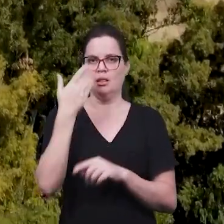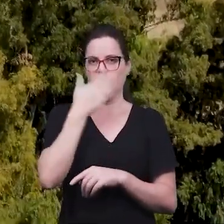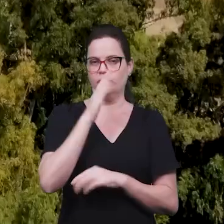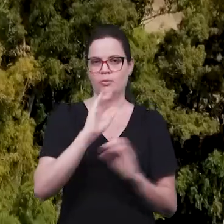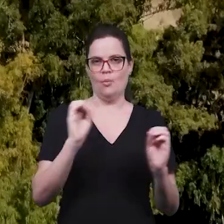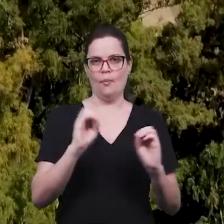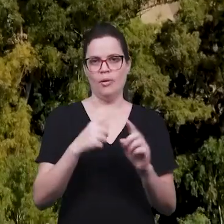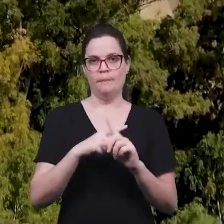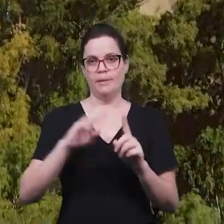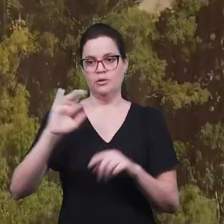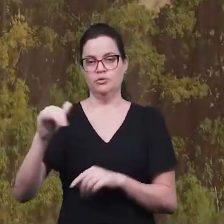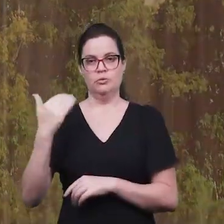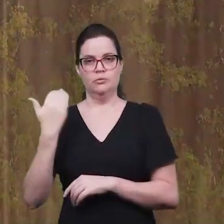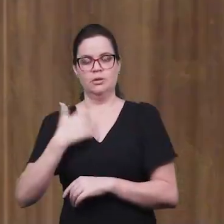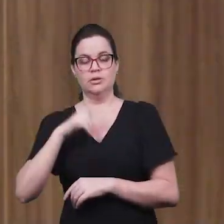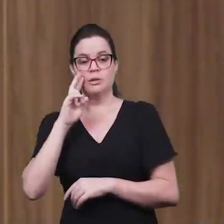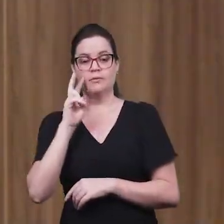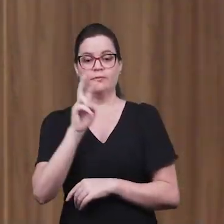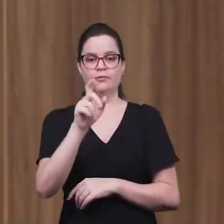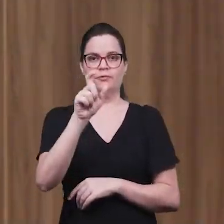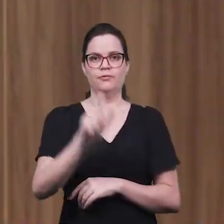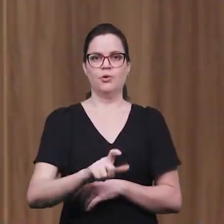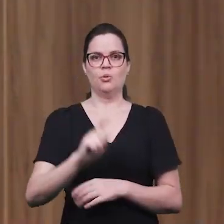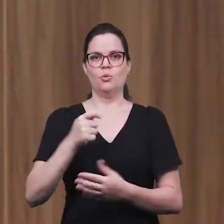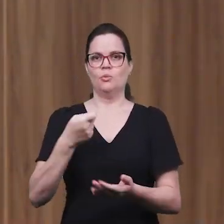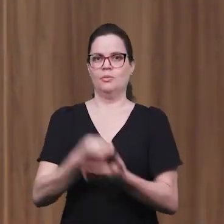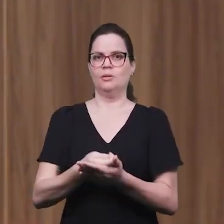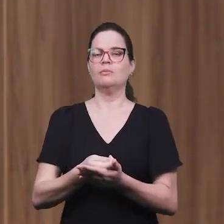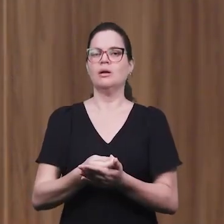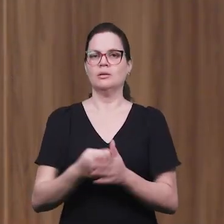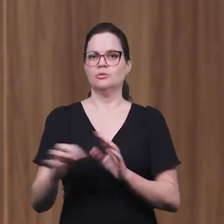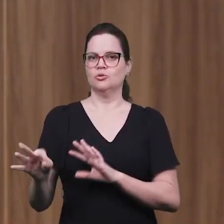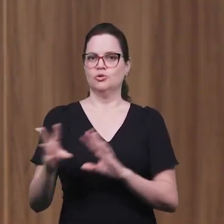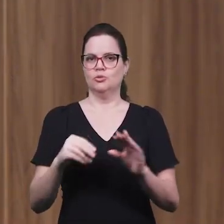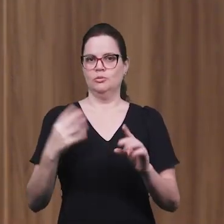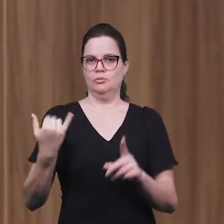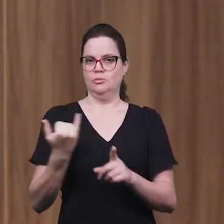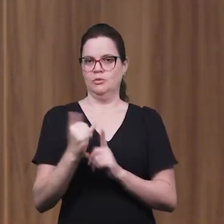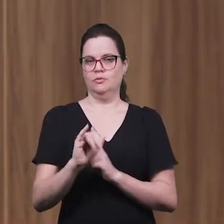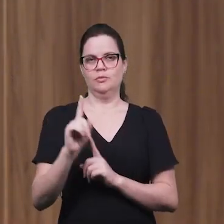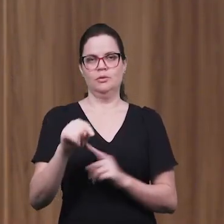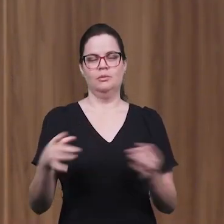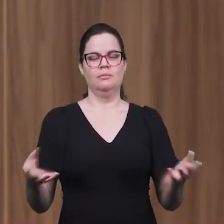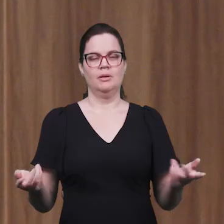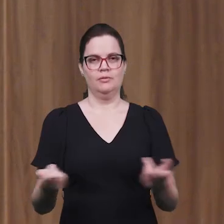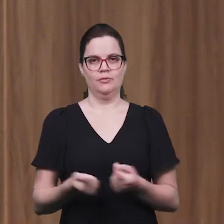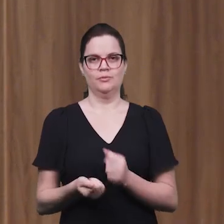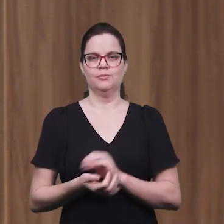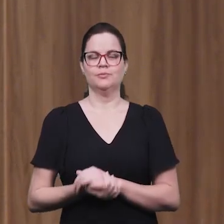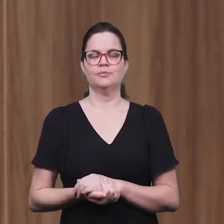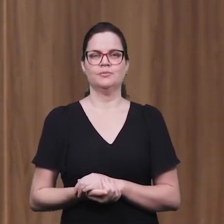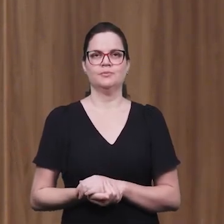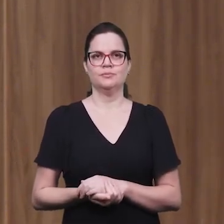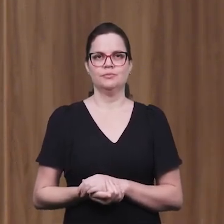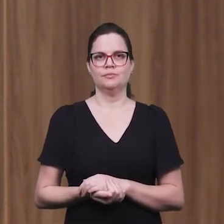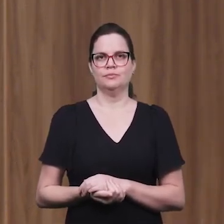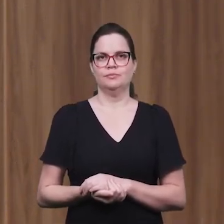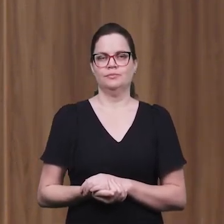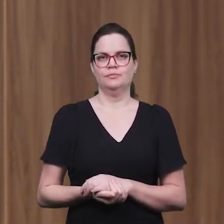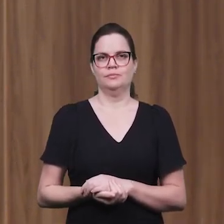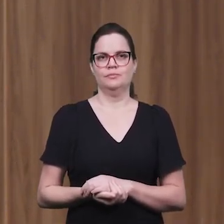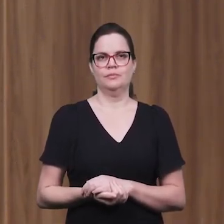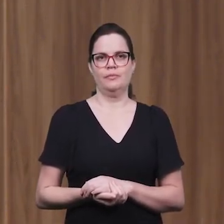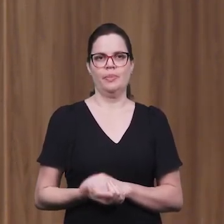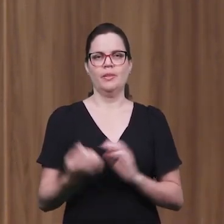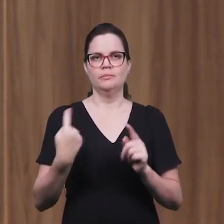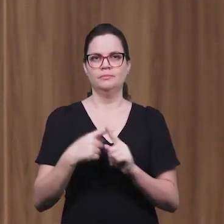mas João Batista pôde contemplar o cumprimento das profecias. É maravilhoso quando há o